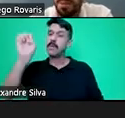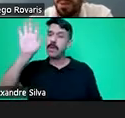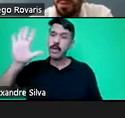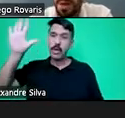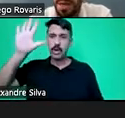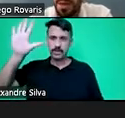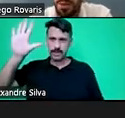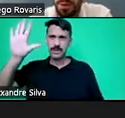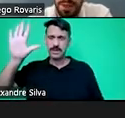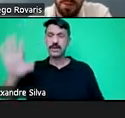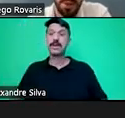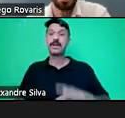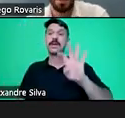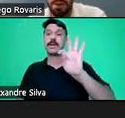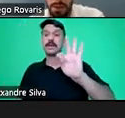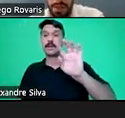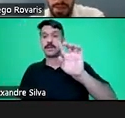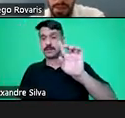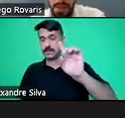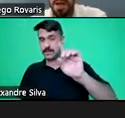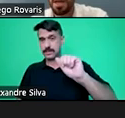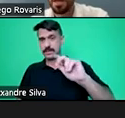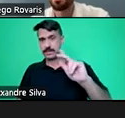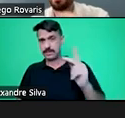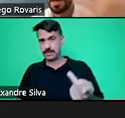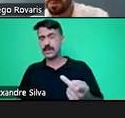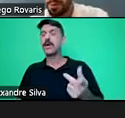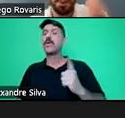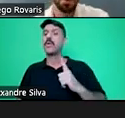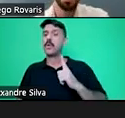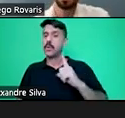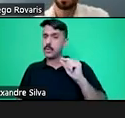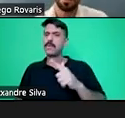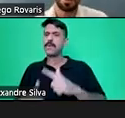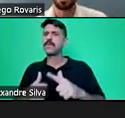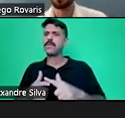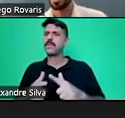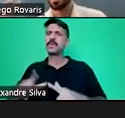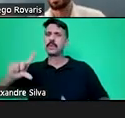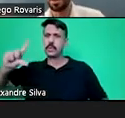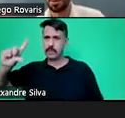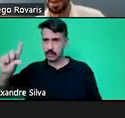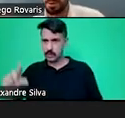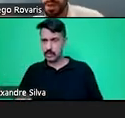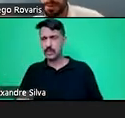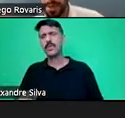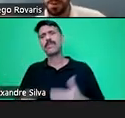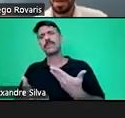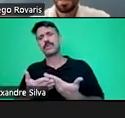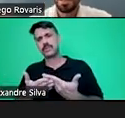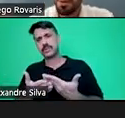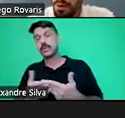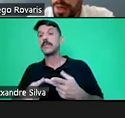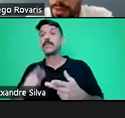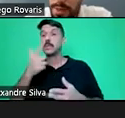que o TDAH impõe uma carga econômica substancial à sociedade, e isso passa por diminuir rendimento educacional e sucesso no